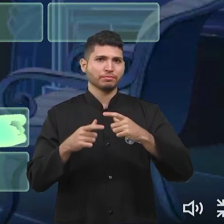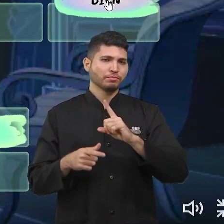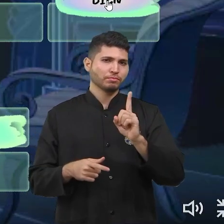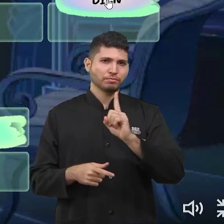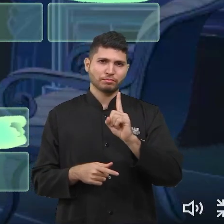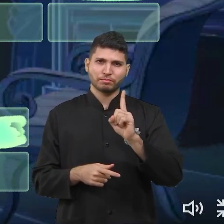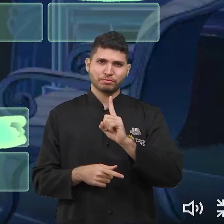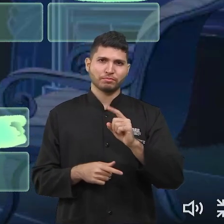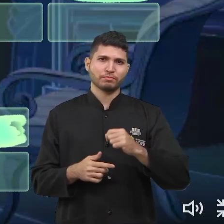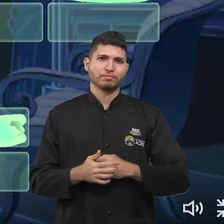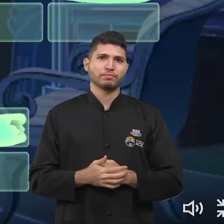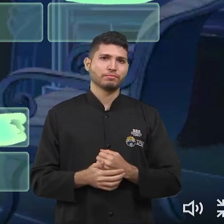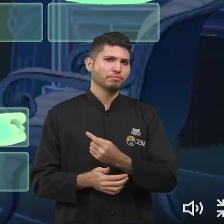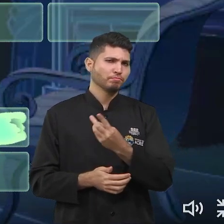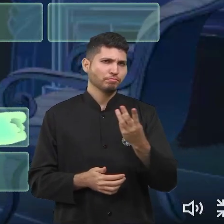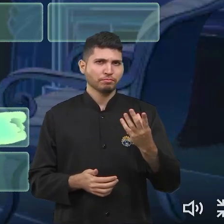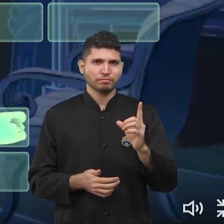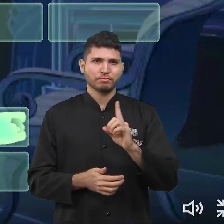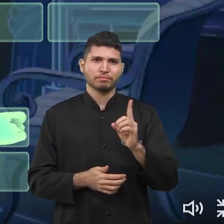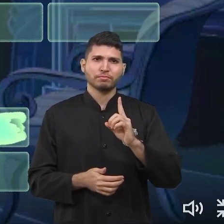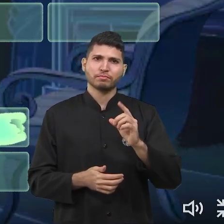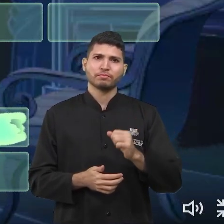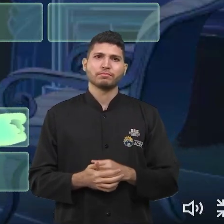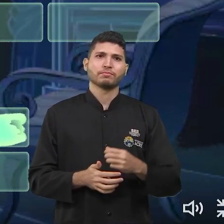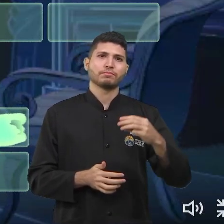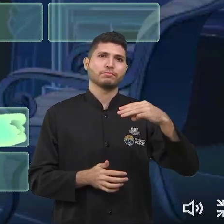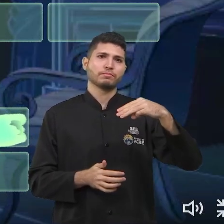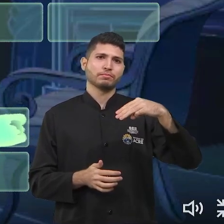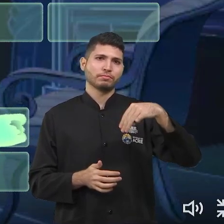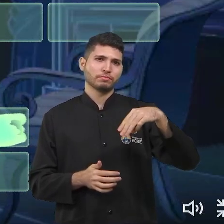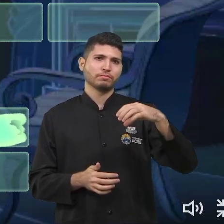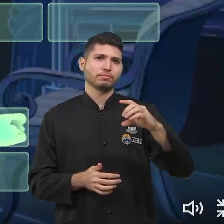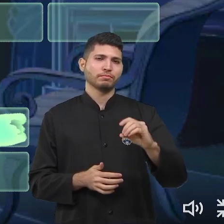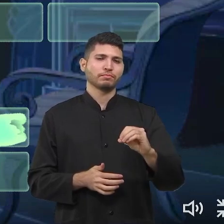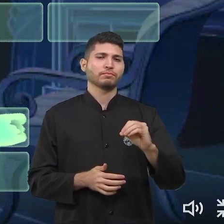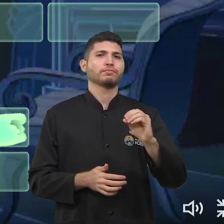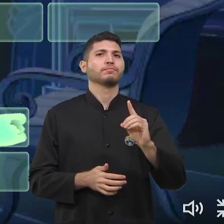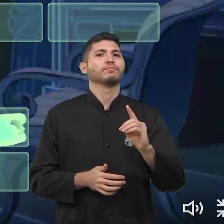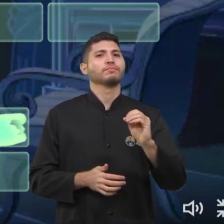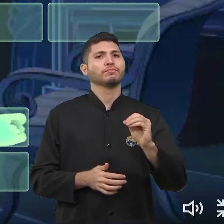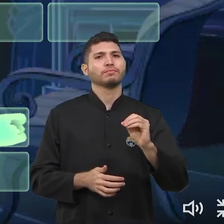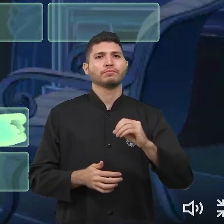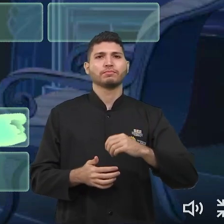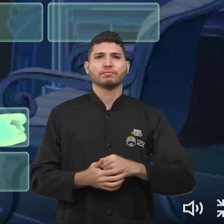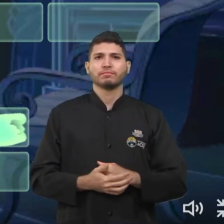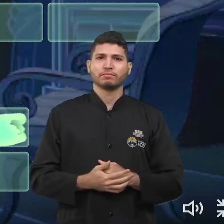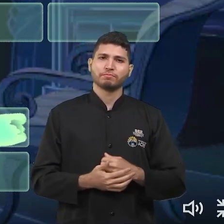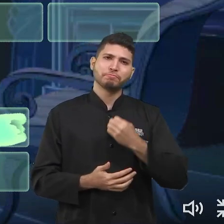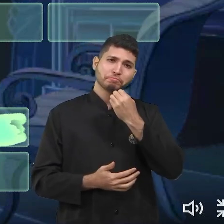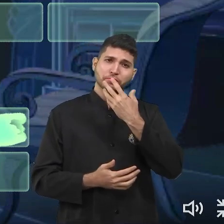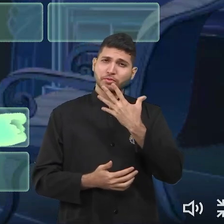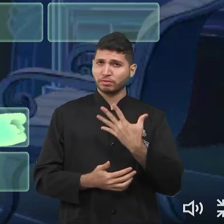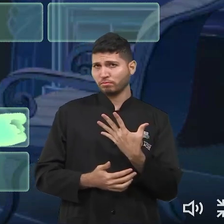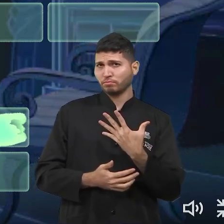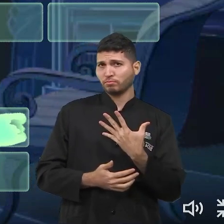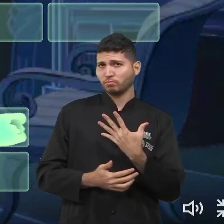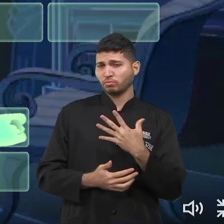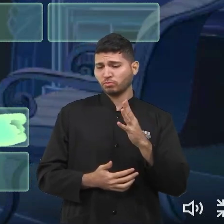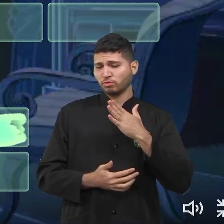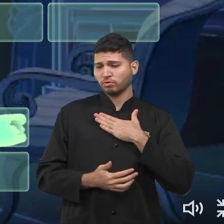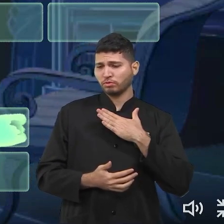no. Quantidad, bien, no. Modo, estou bien. Como estás? Estou bien. Modo como estou.